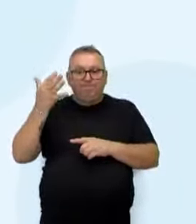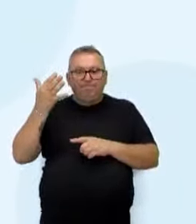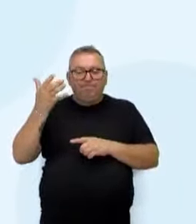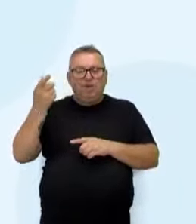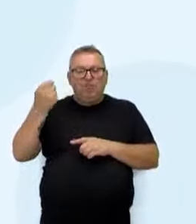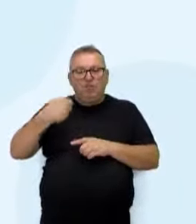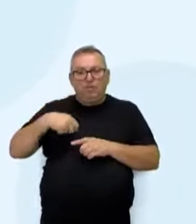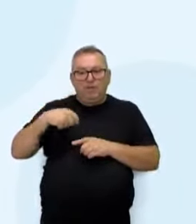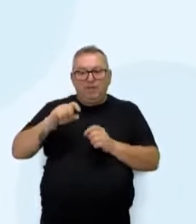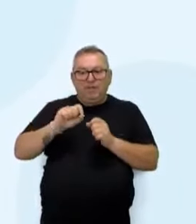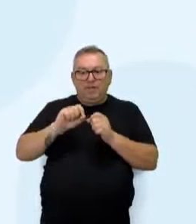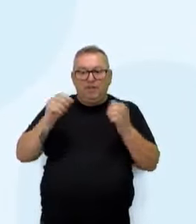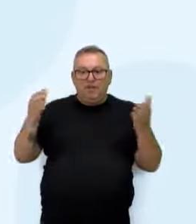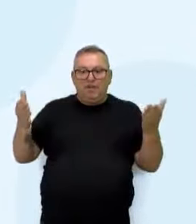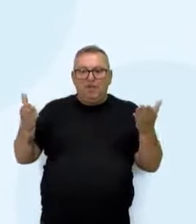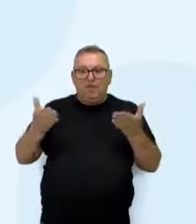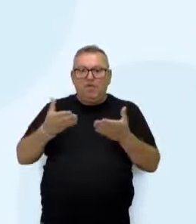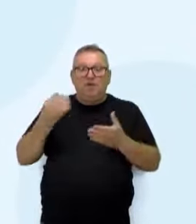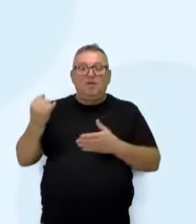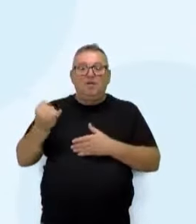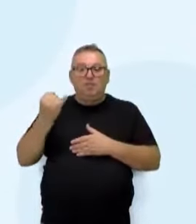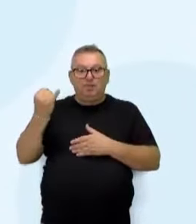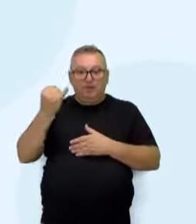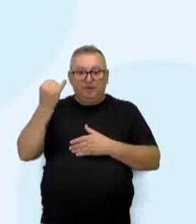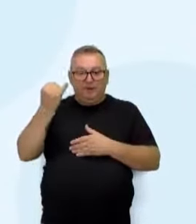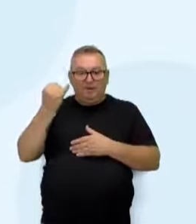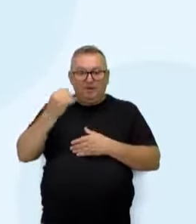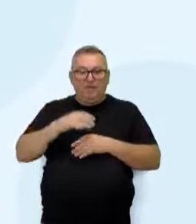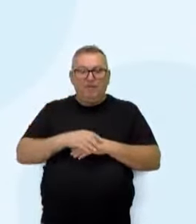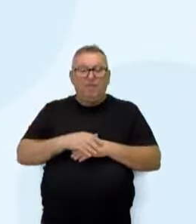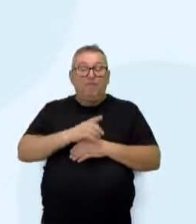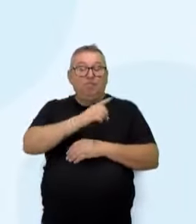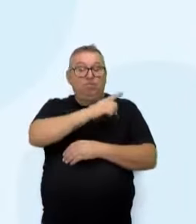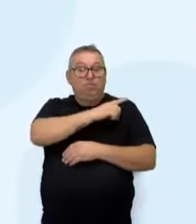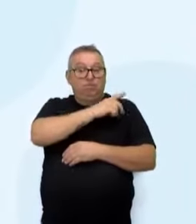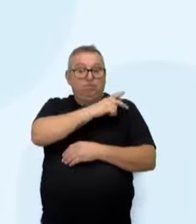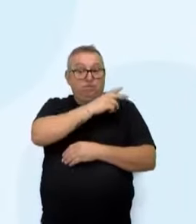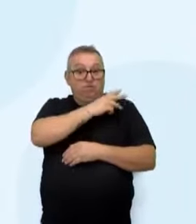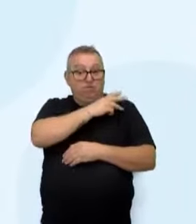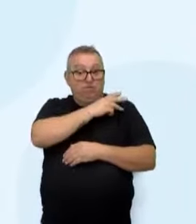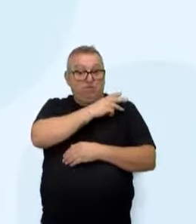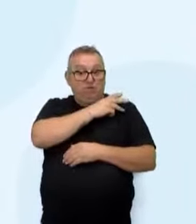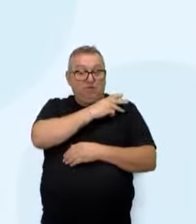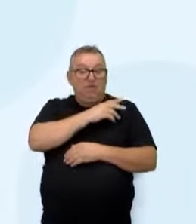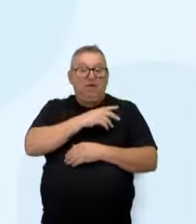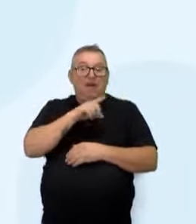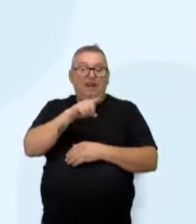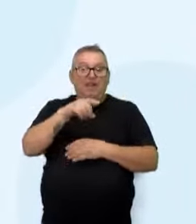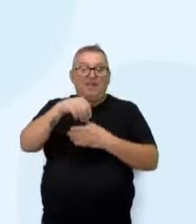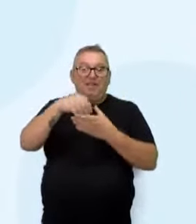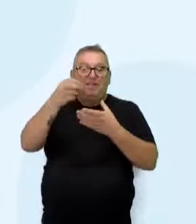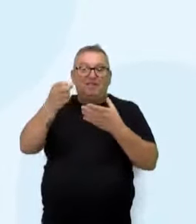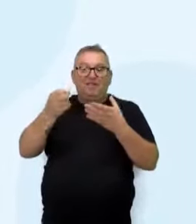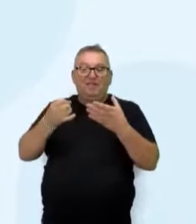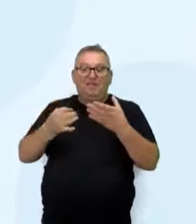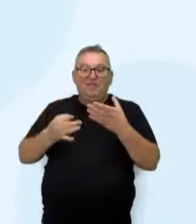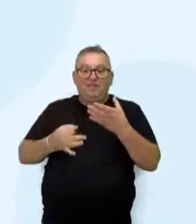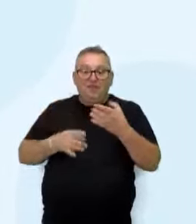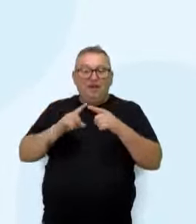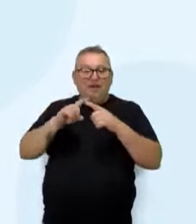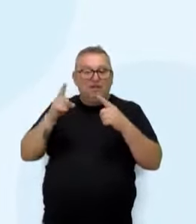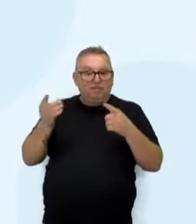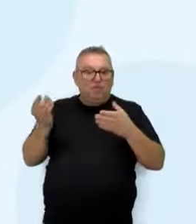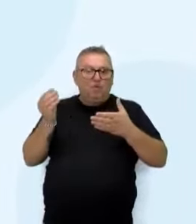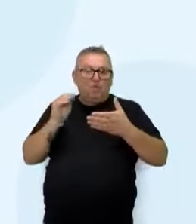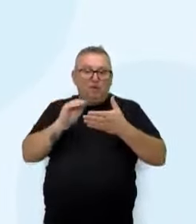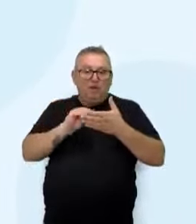tão precisa fazer agora nesse momento, tão importantes e fundamentais nesse momento. Então, esses foram os conteúdos encadeados